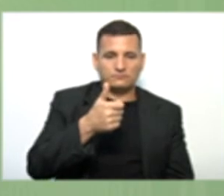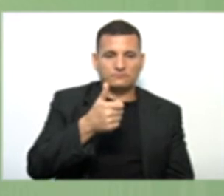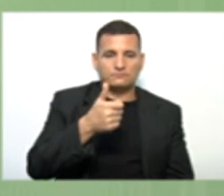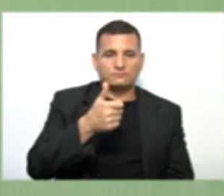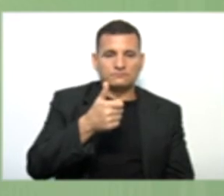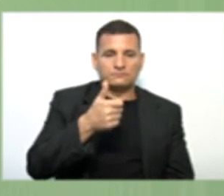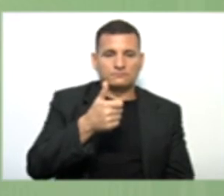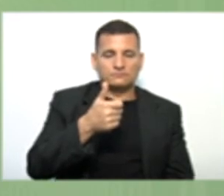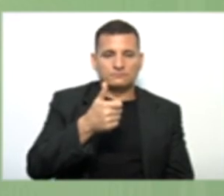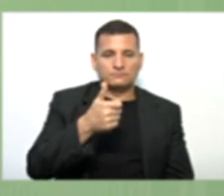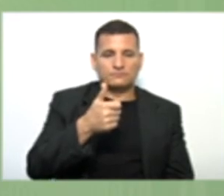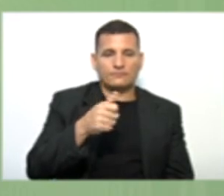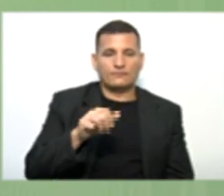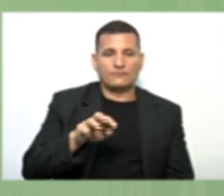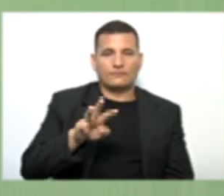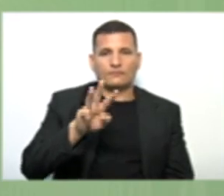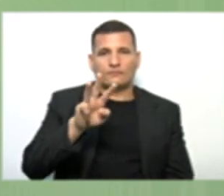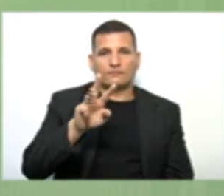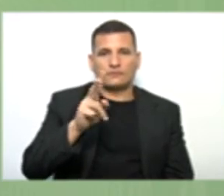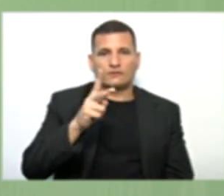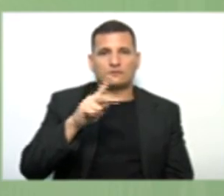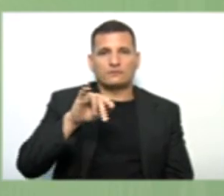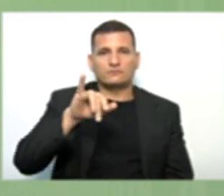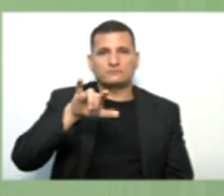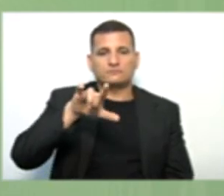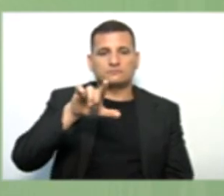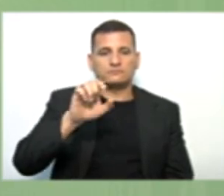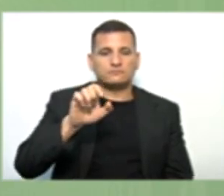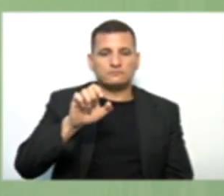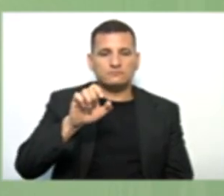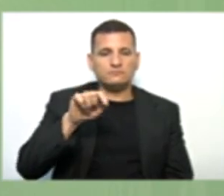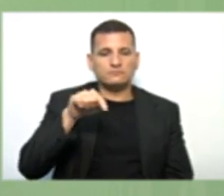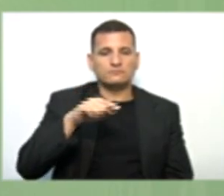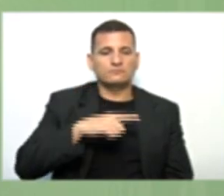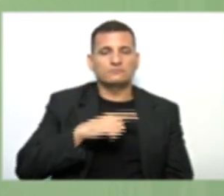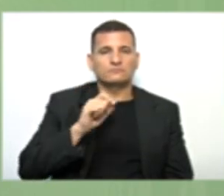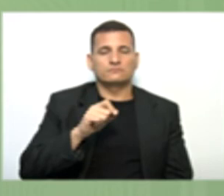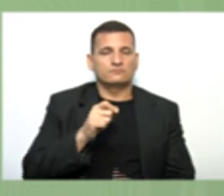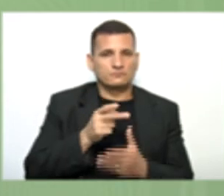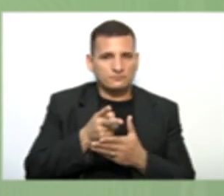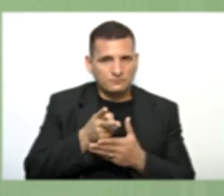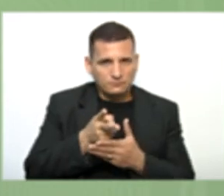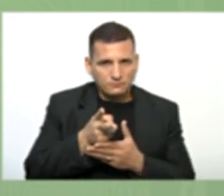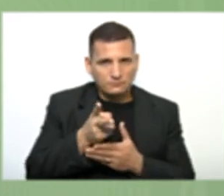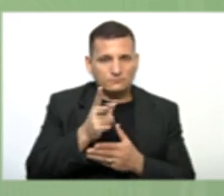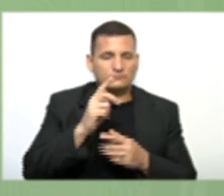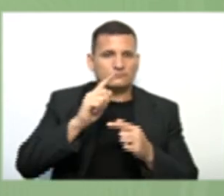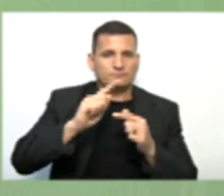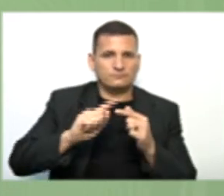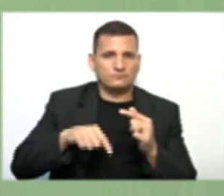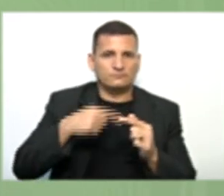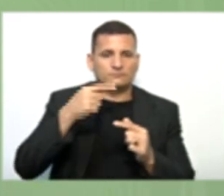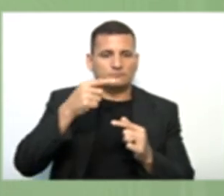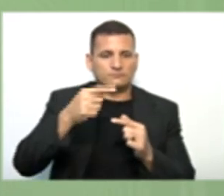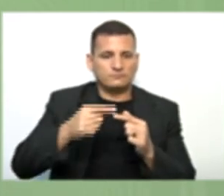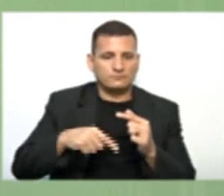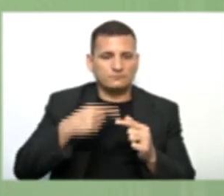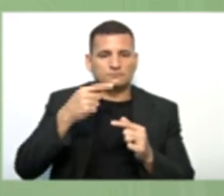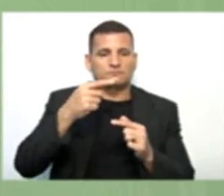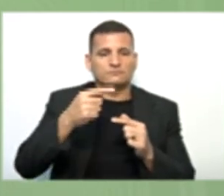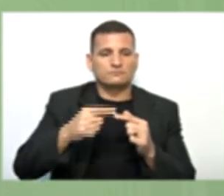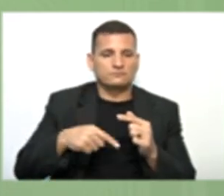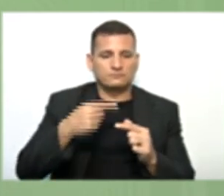falei. O laço while é então configurado para continuar executando enquanto o valor de cabide